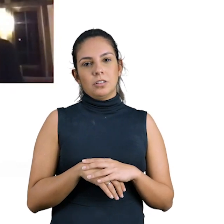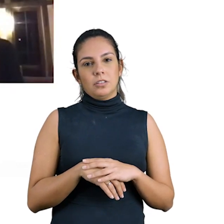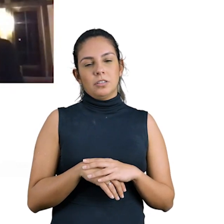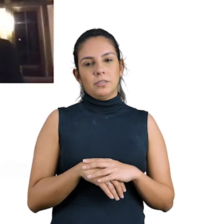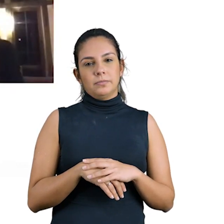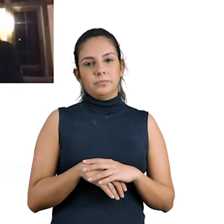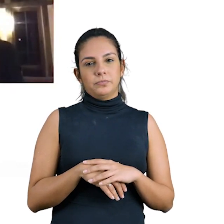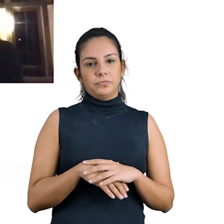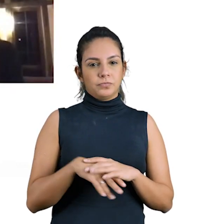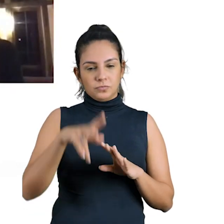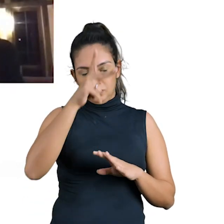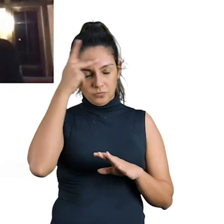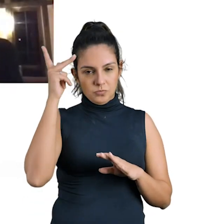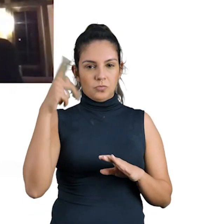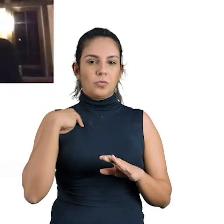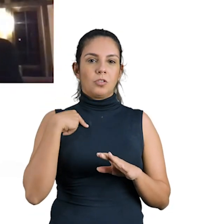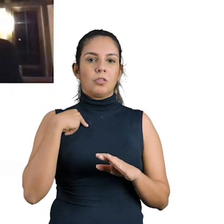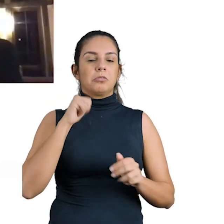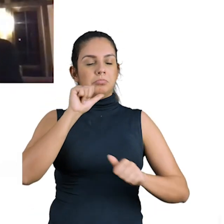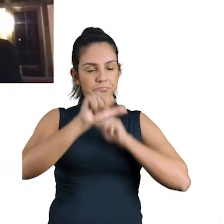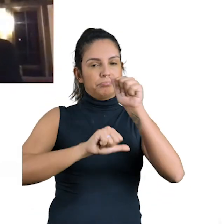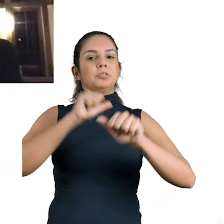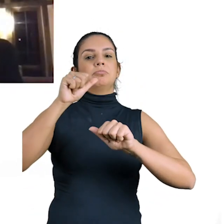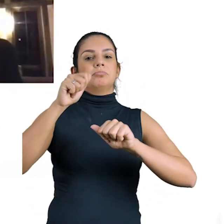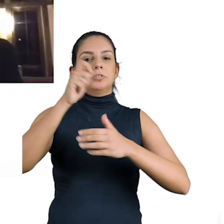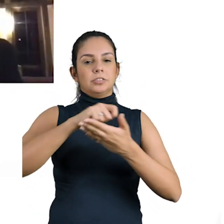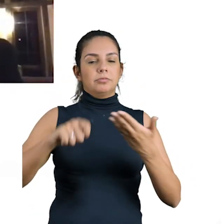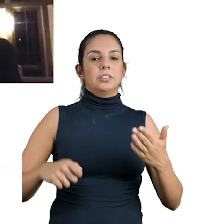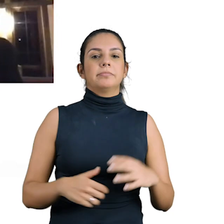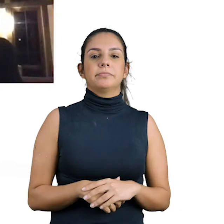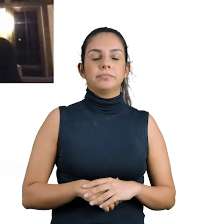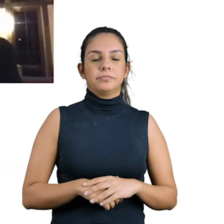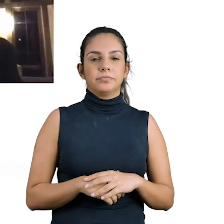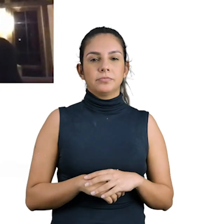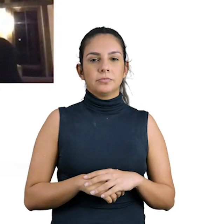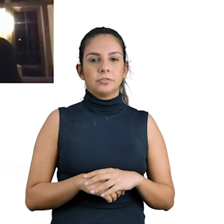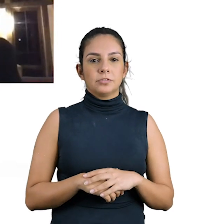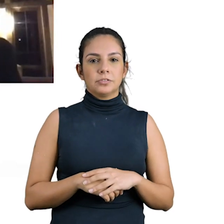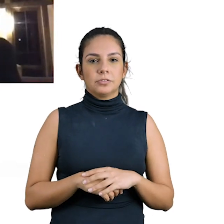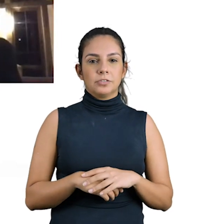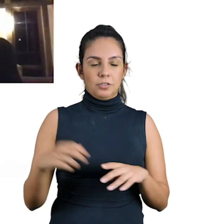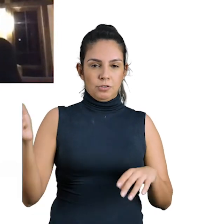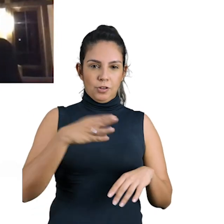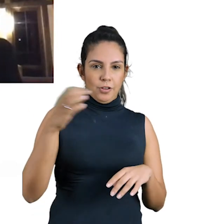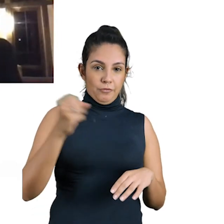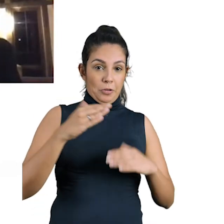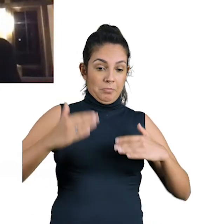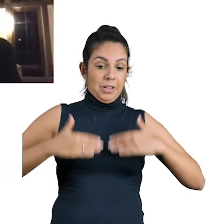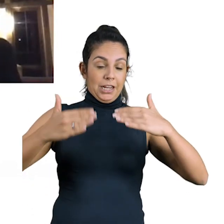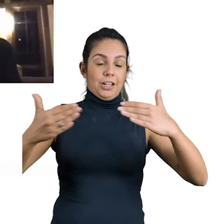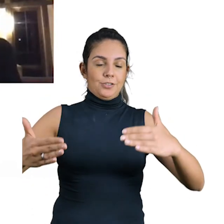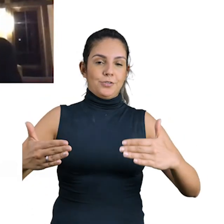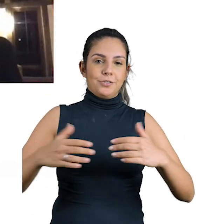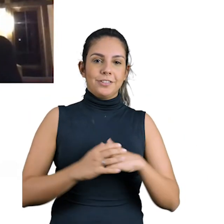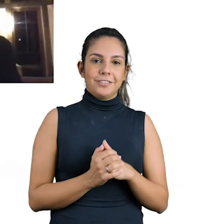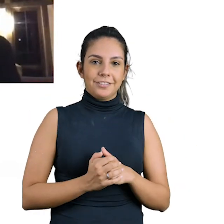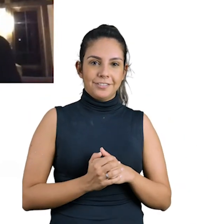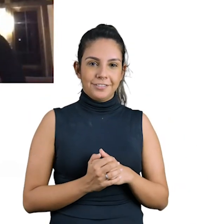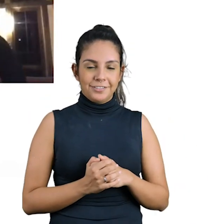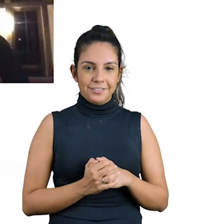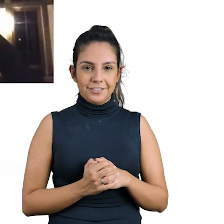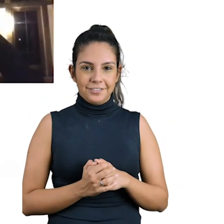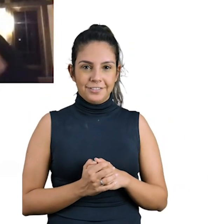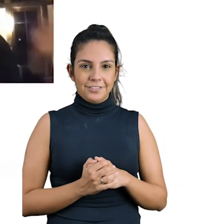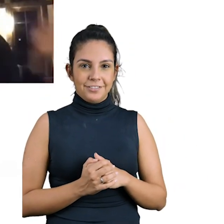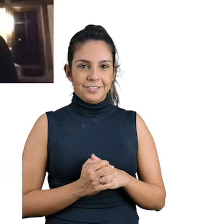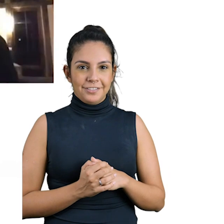né, tão polarizado, aí eu resolvi escrever. Comecei com os novos ministros. Aí eu percebi que levei